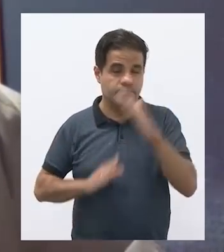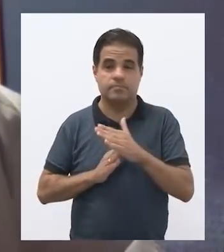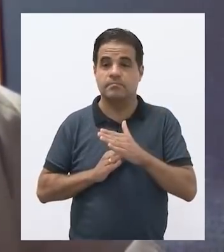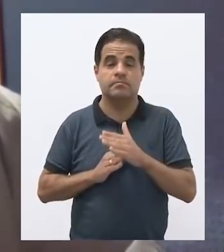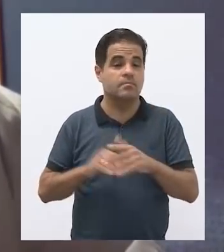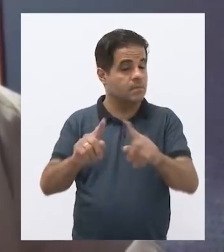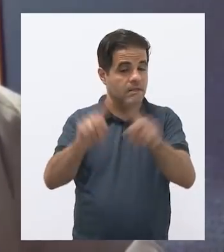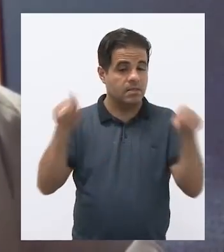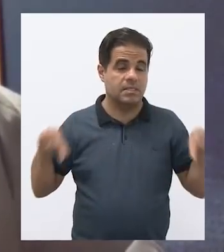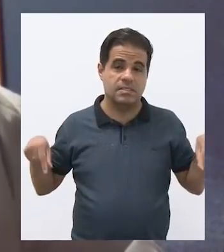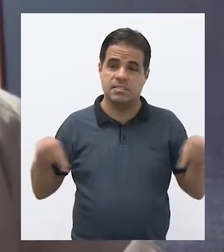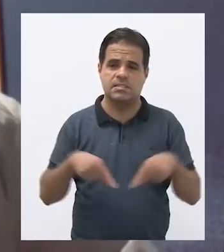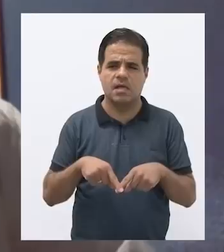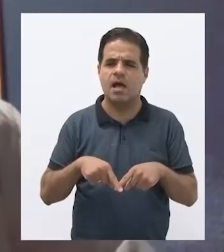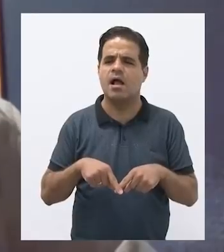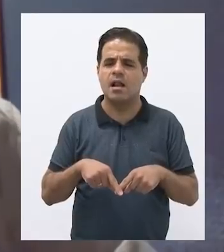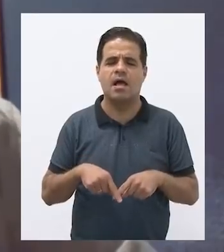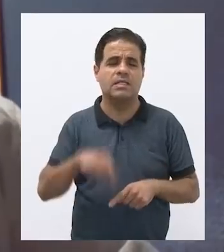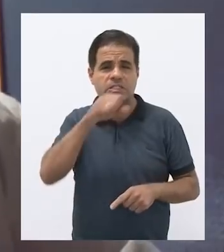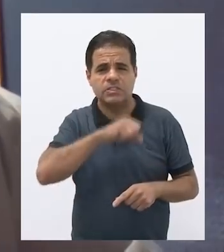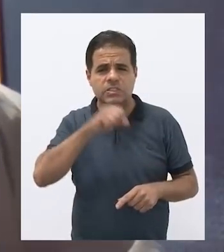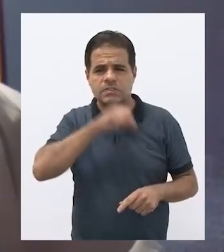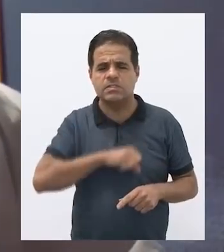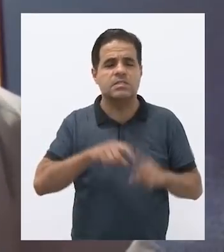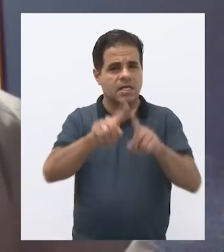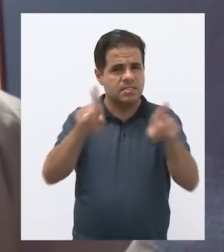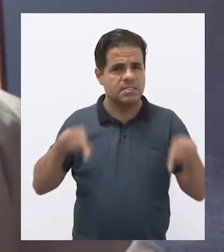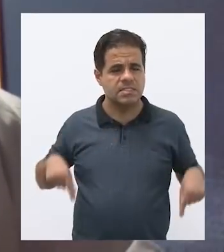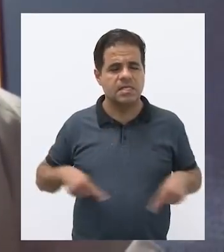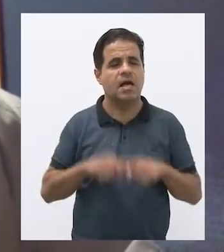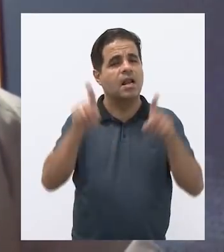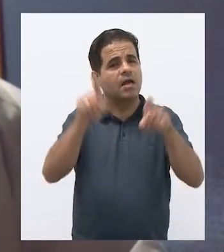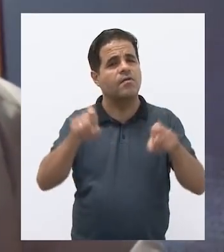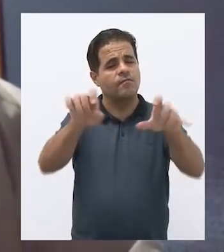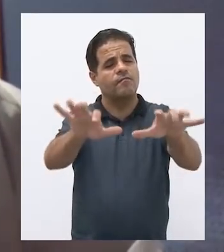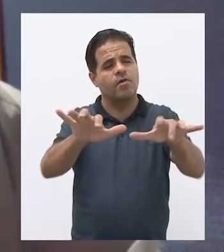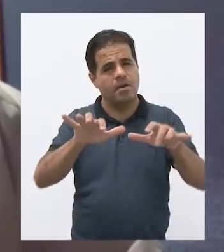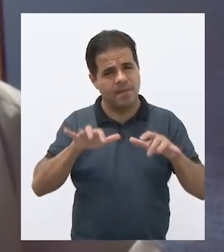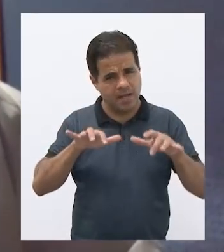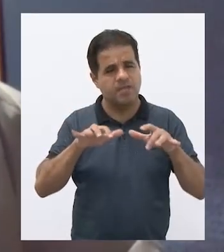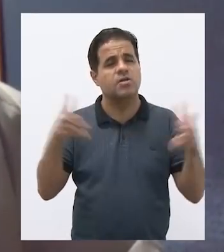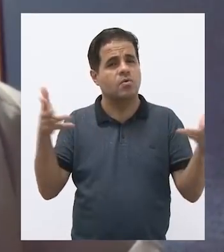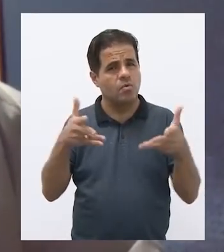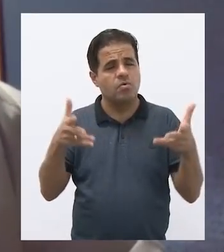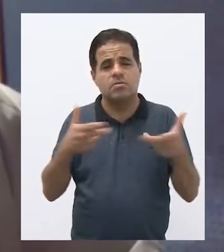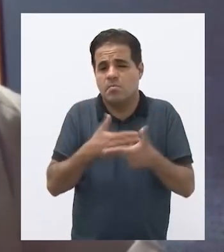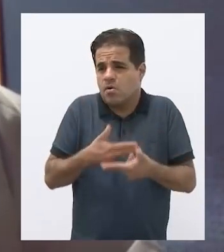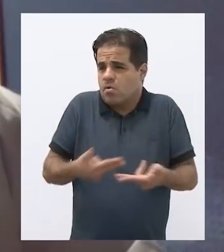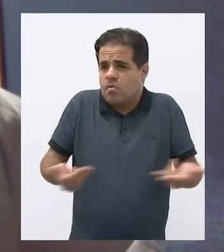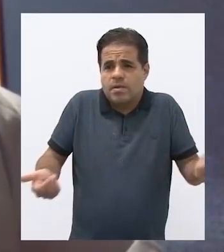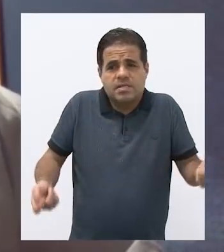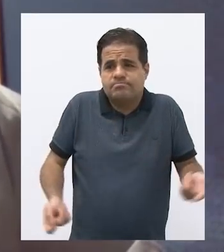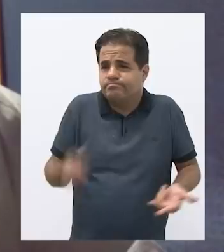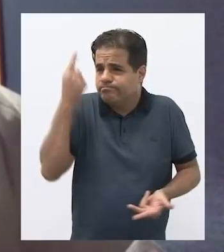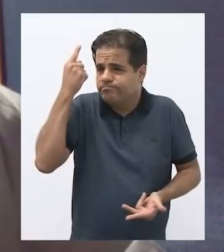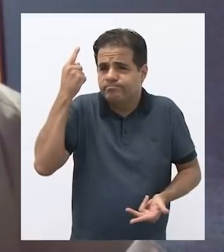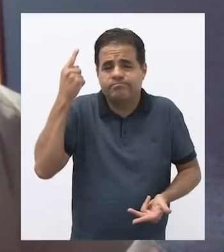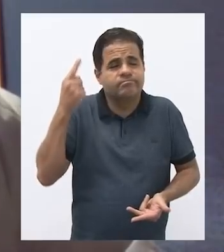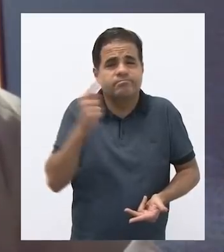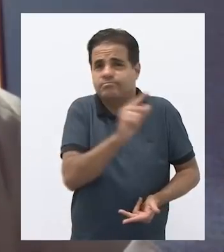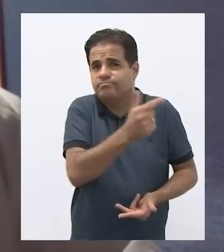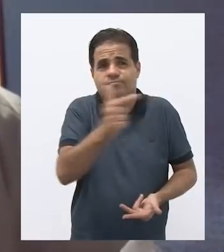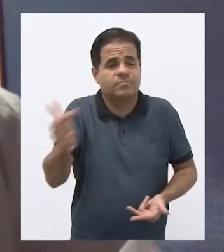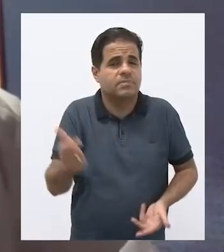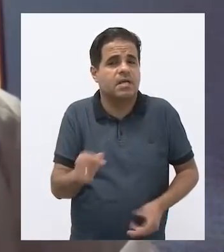exemplo, a a antiga sala de informática, que hoje é um troço que é uma aberração, porque não